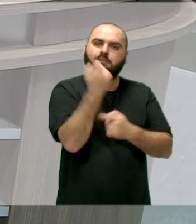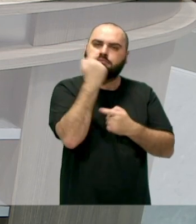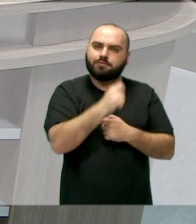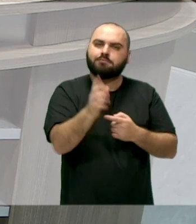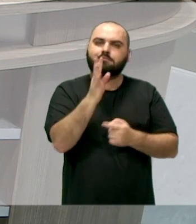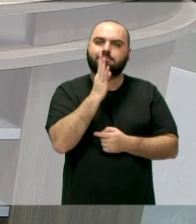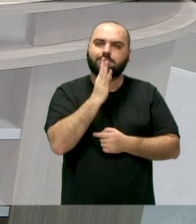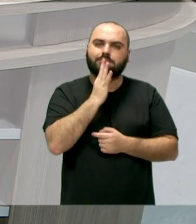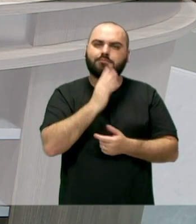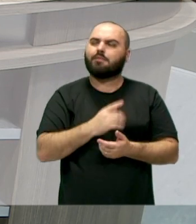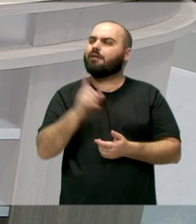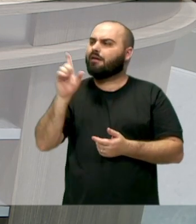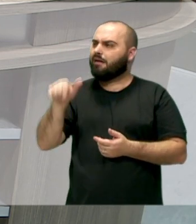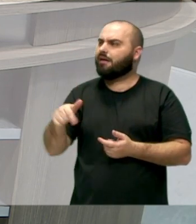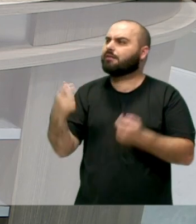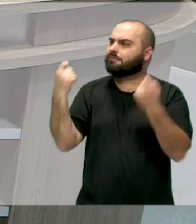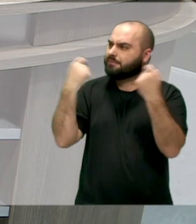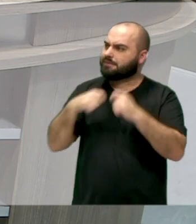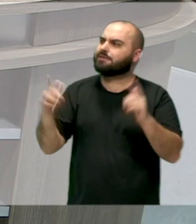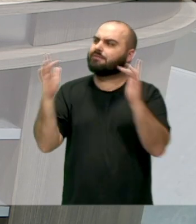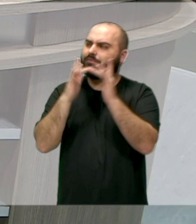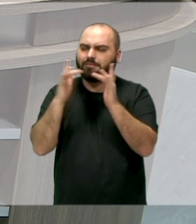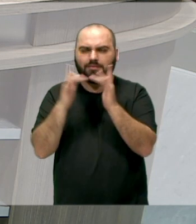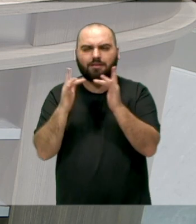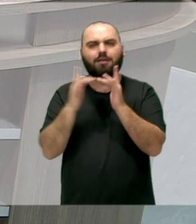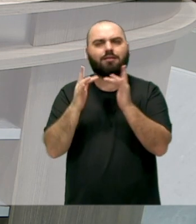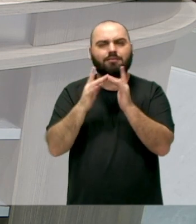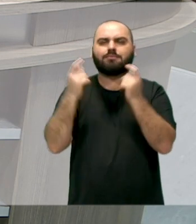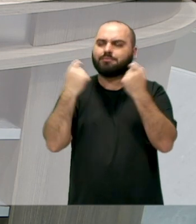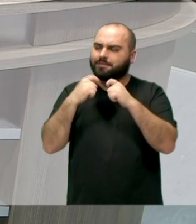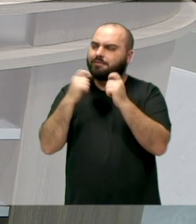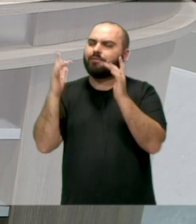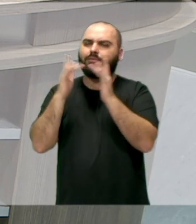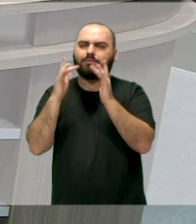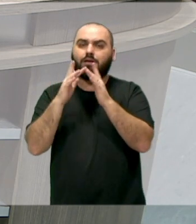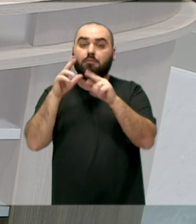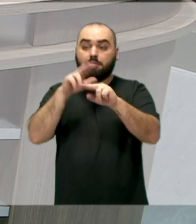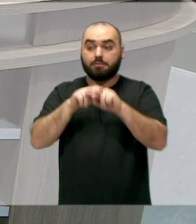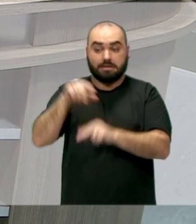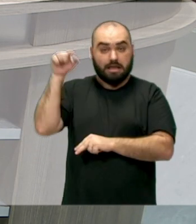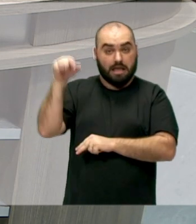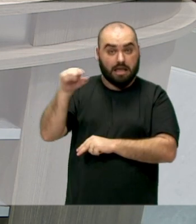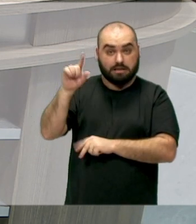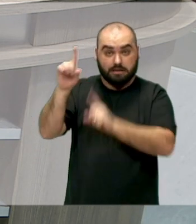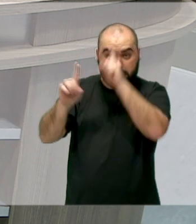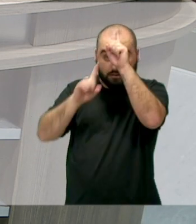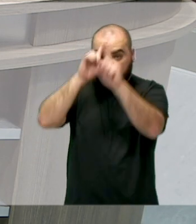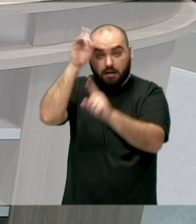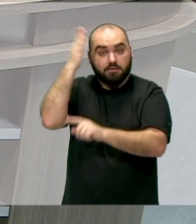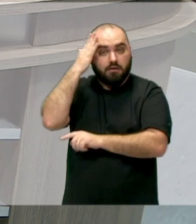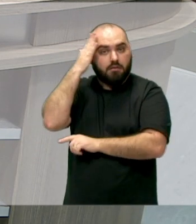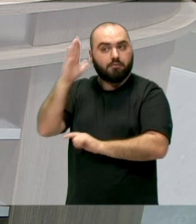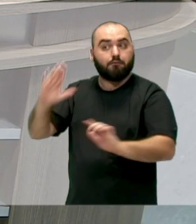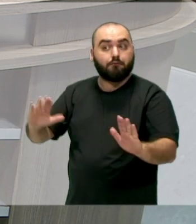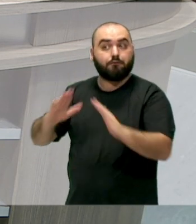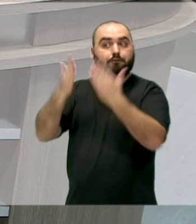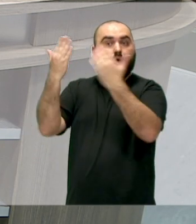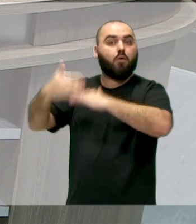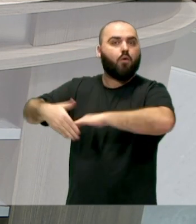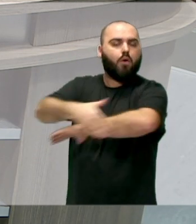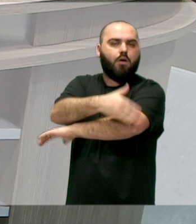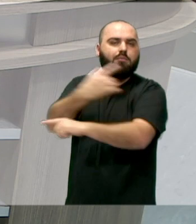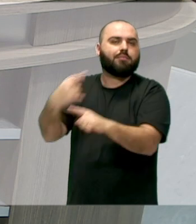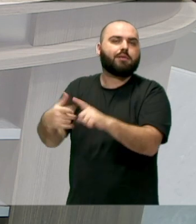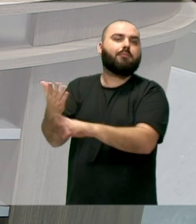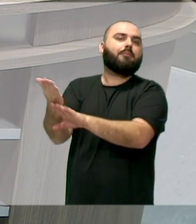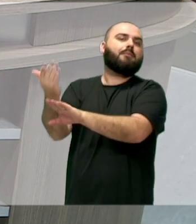isso, é dar a oportunidade. Precisa se envolver, né? Então, essa ideia de levar o festival para a rua mesmo, porque em outras